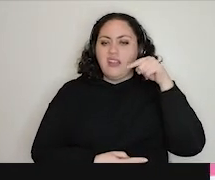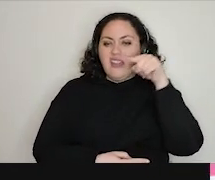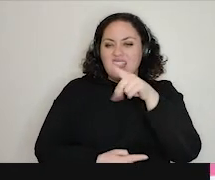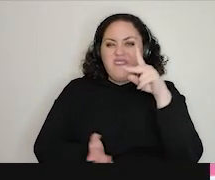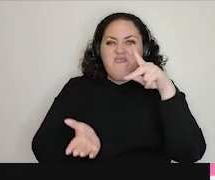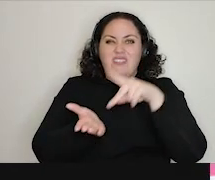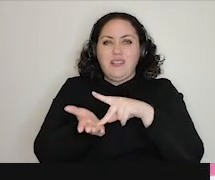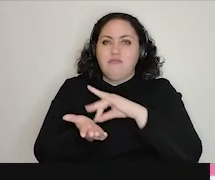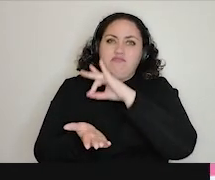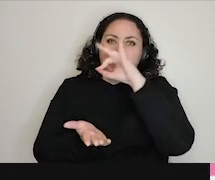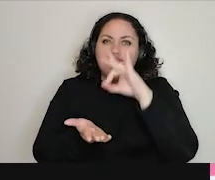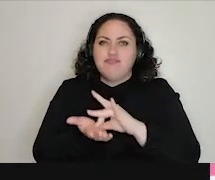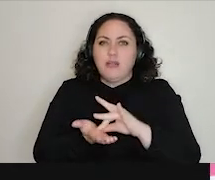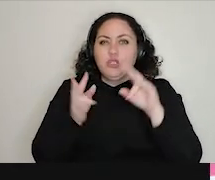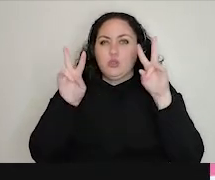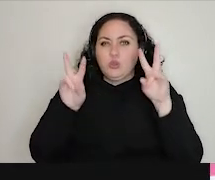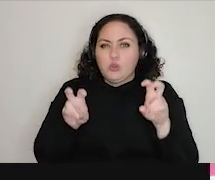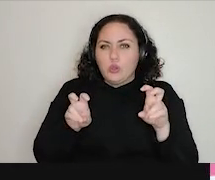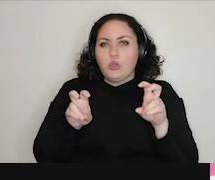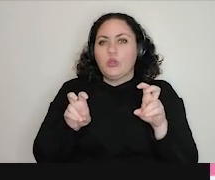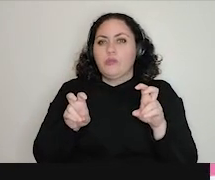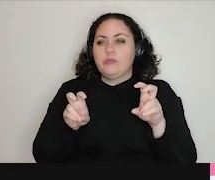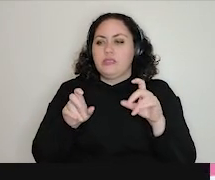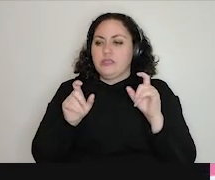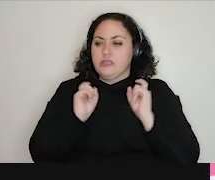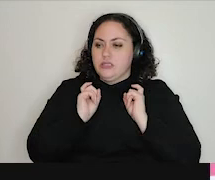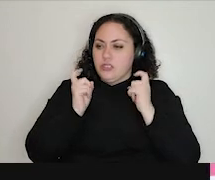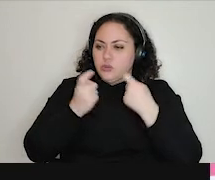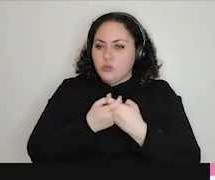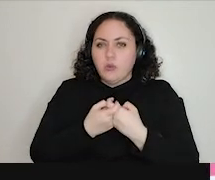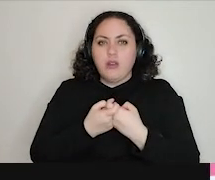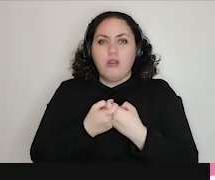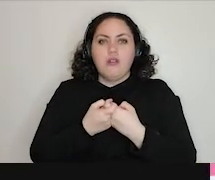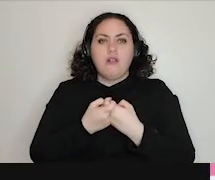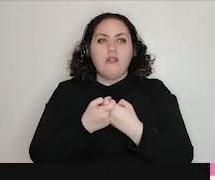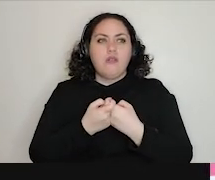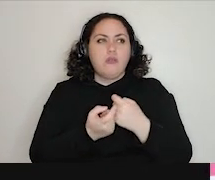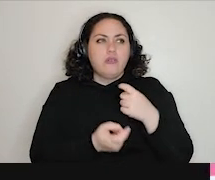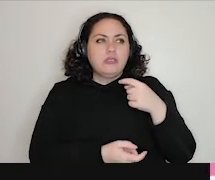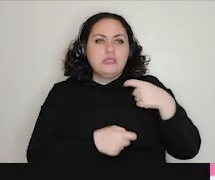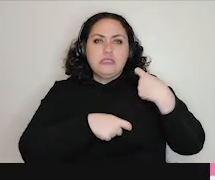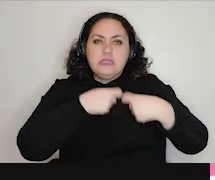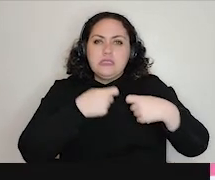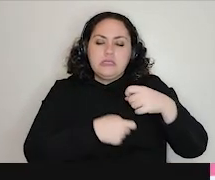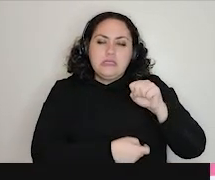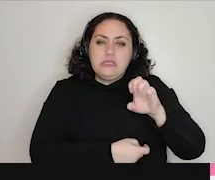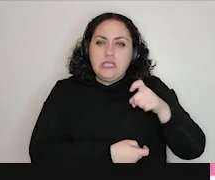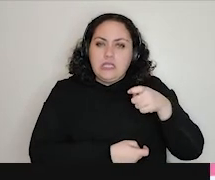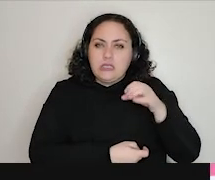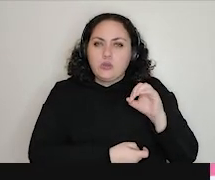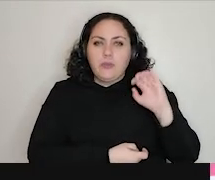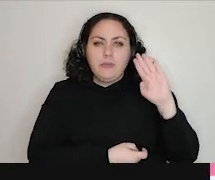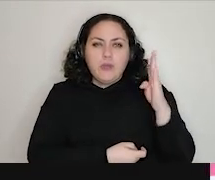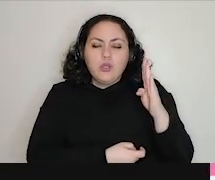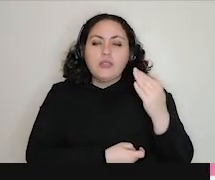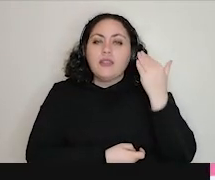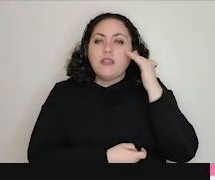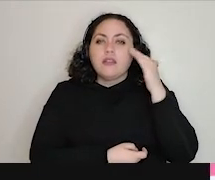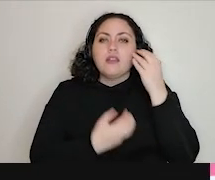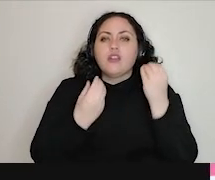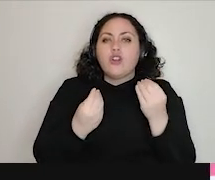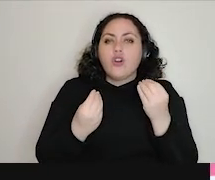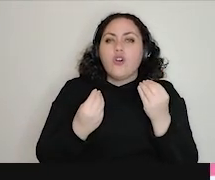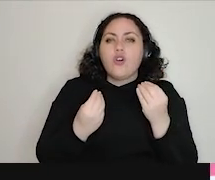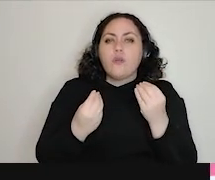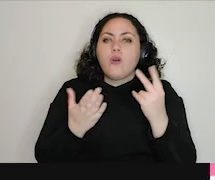relação a essas verdades absolutas do dimorfismo sexual, do sexo biológico, para a gente estar conseguindo entender, inclusive,